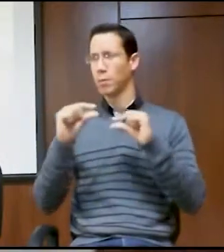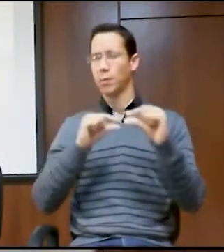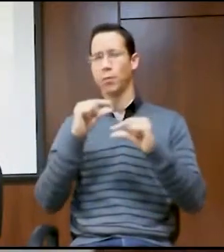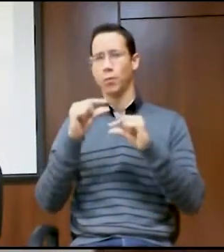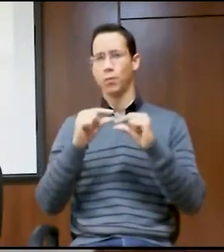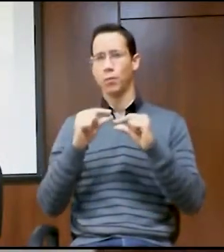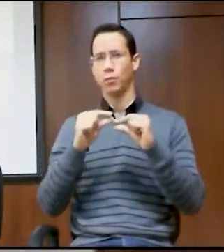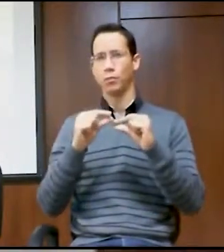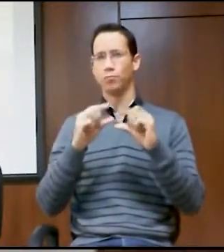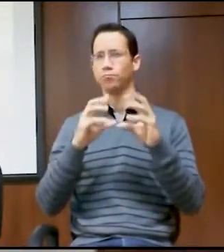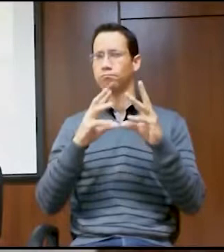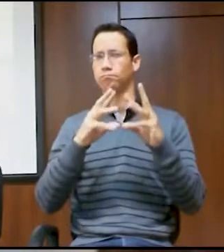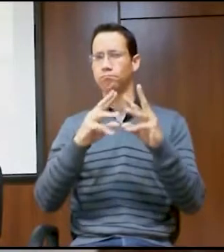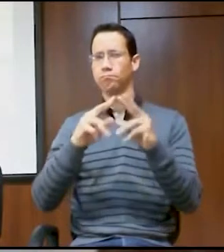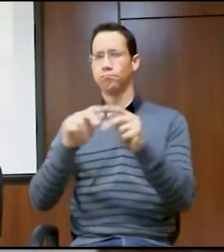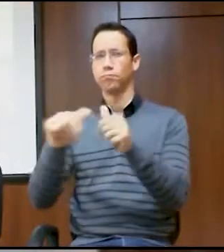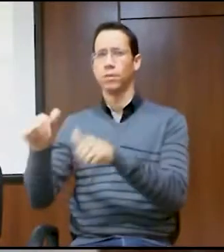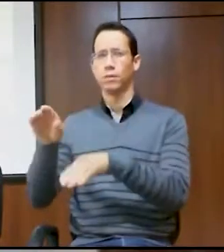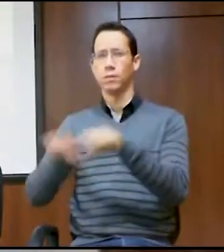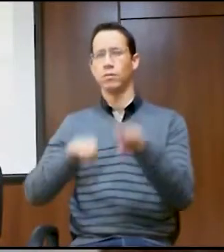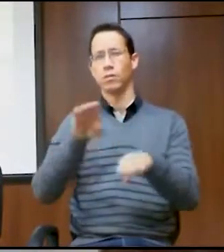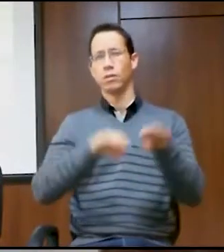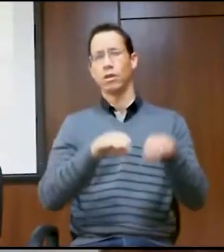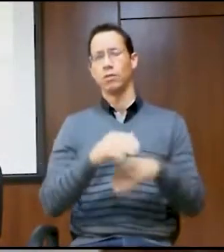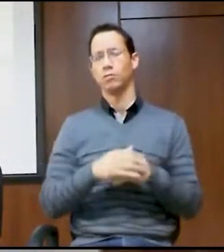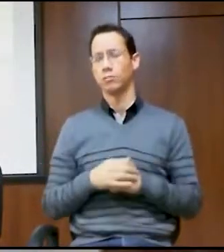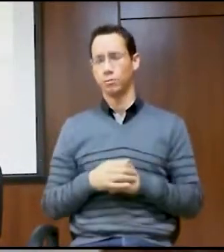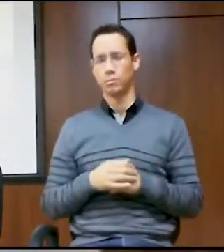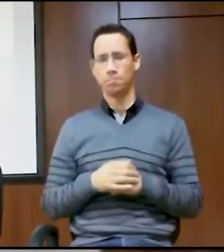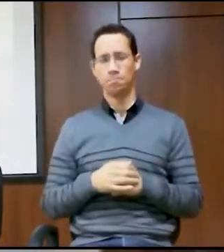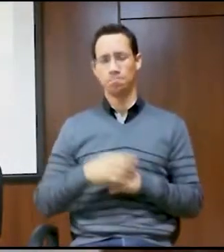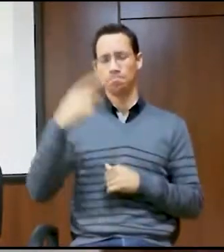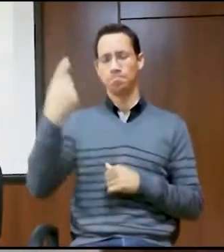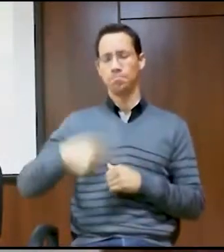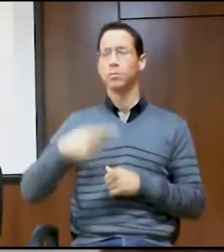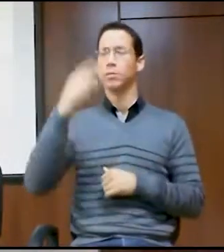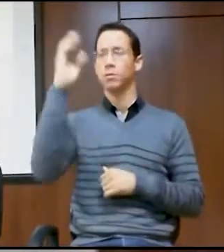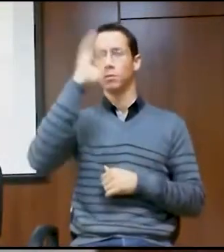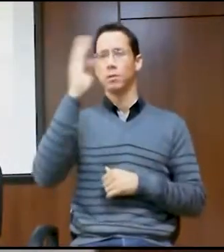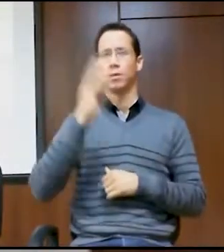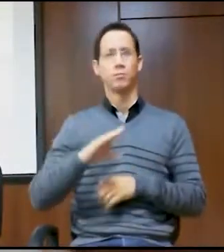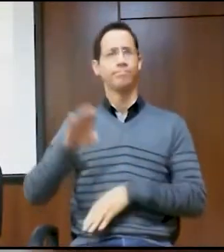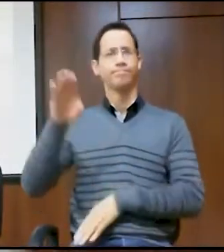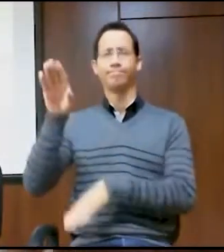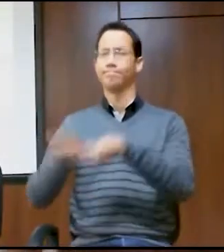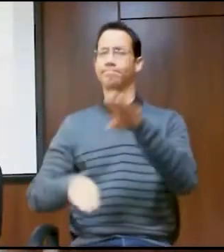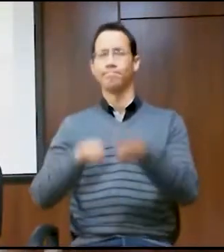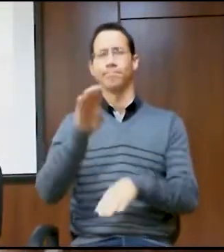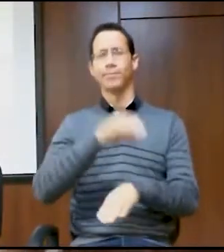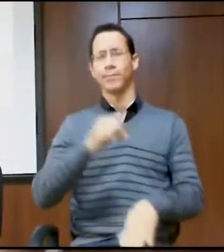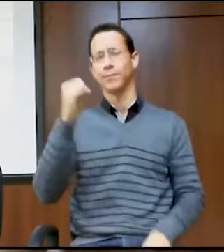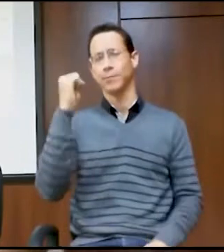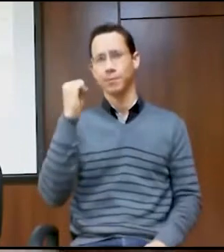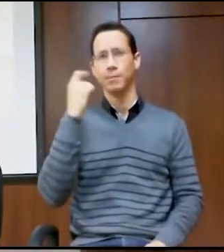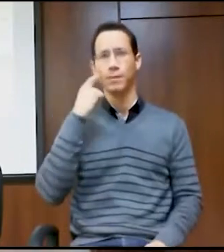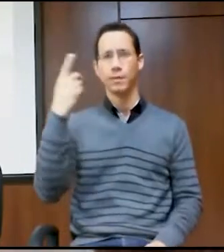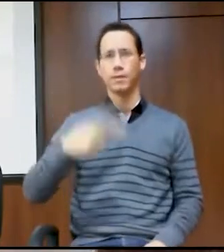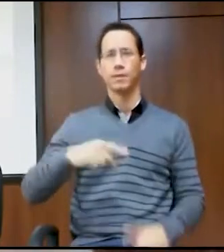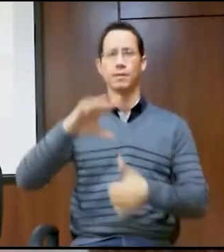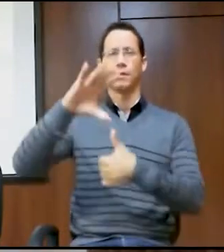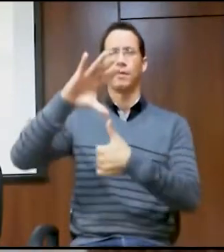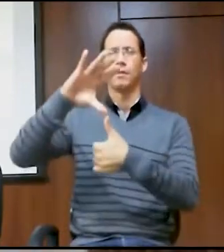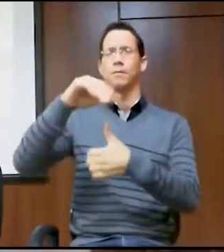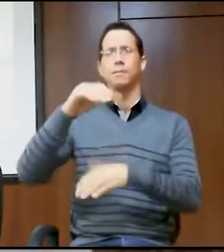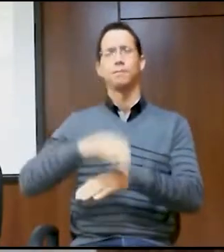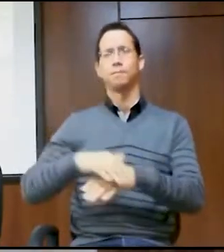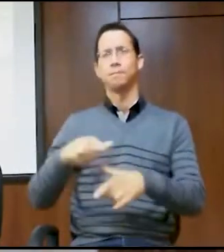enfrentar a desigualdade. A desigualdade no Brasil, ela é imensa, uma das maiores da América Latina, não é? E essa